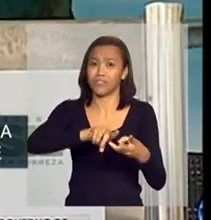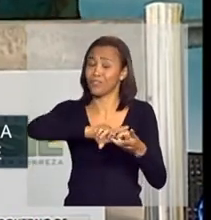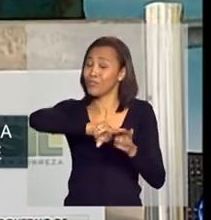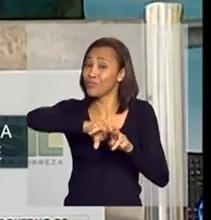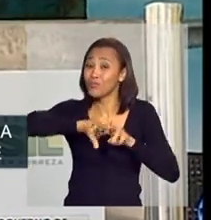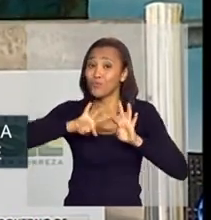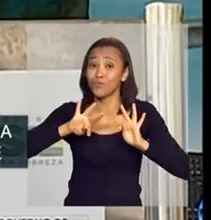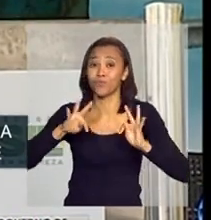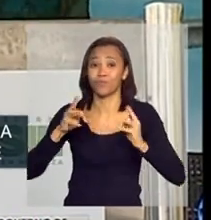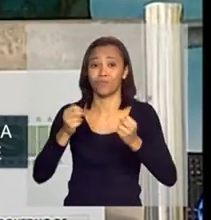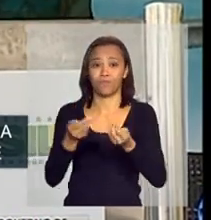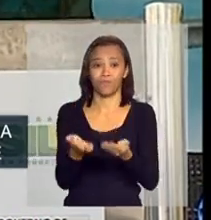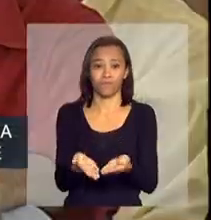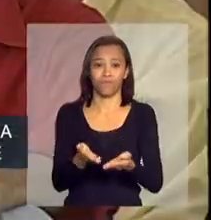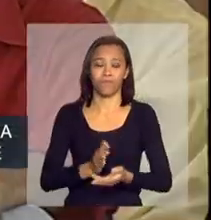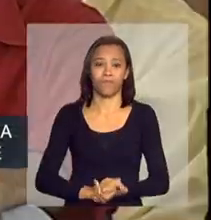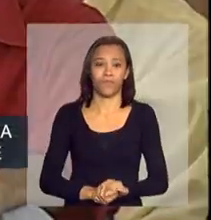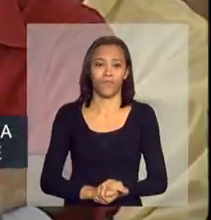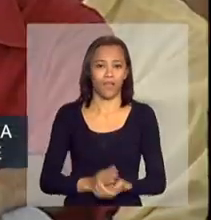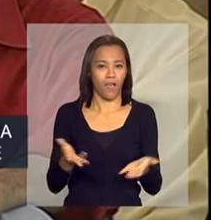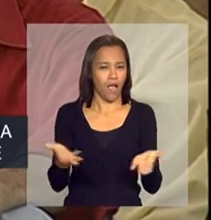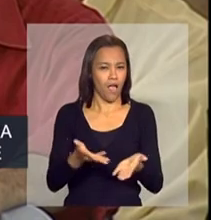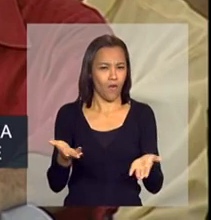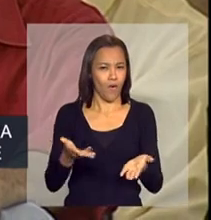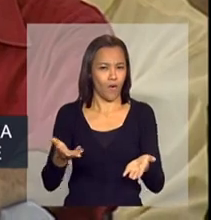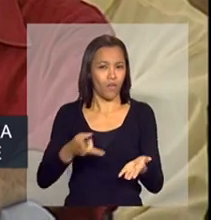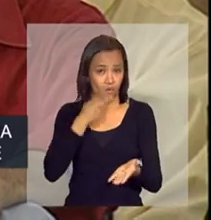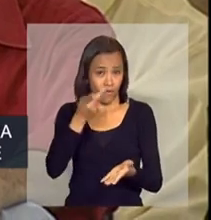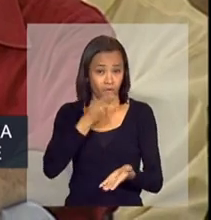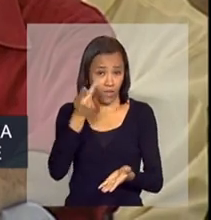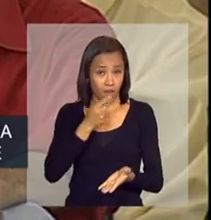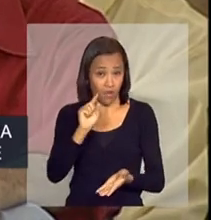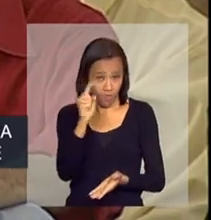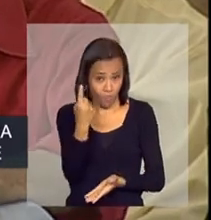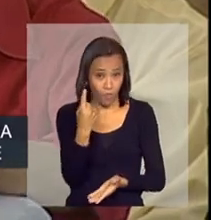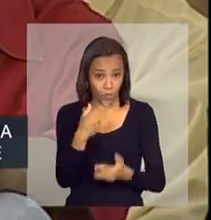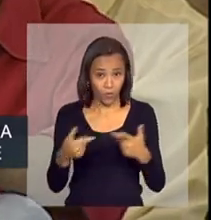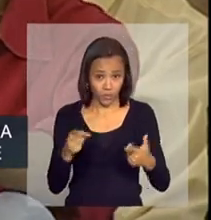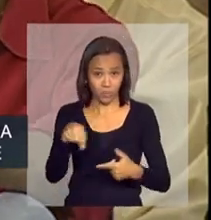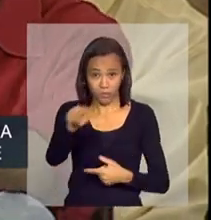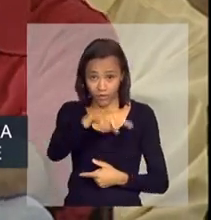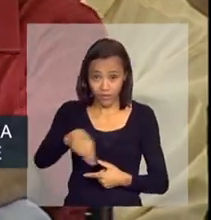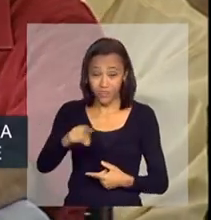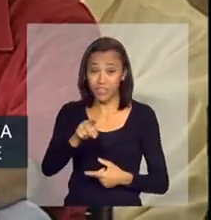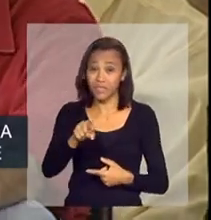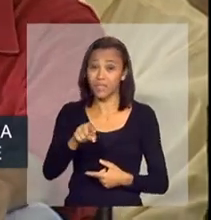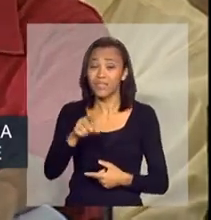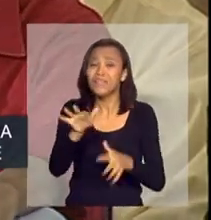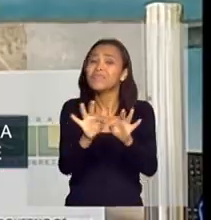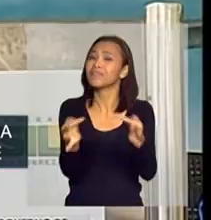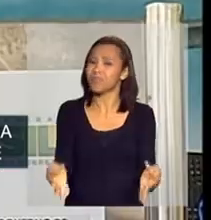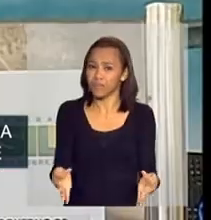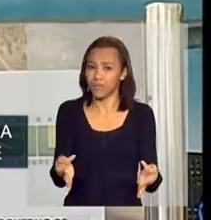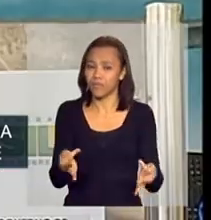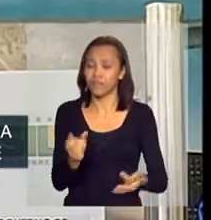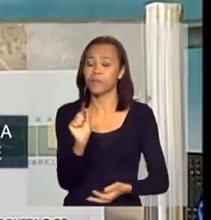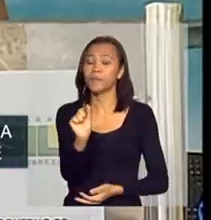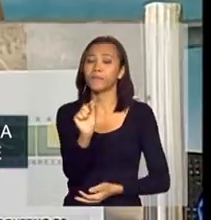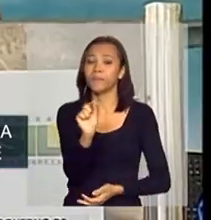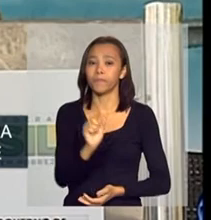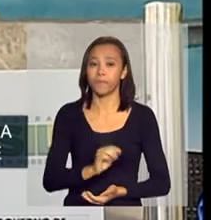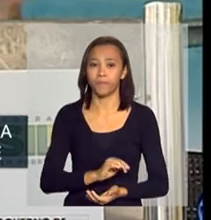mundo. Agora eu vou contar um caso para vocês que é mais simplinho. É o